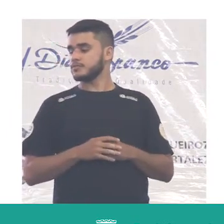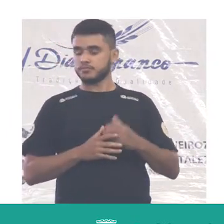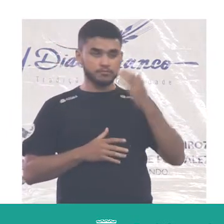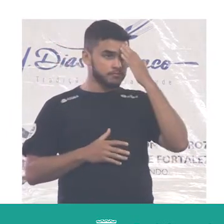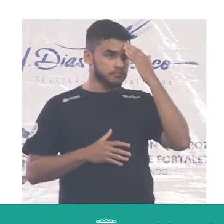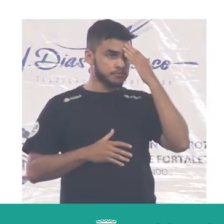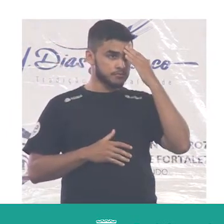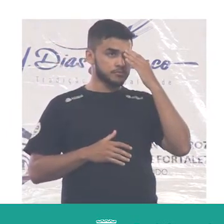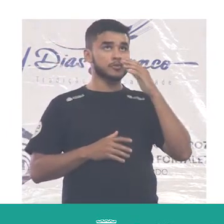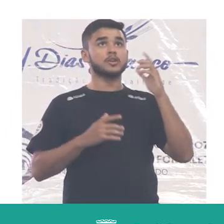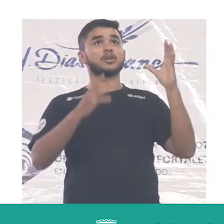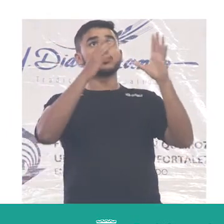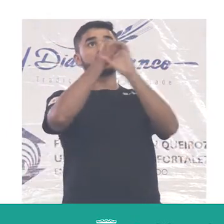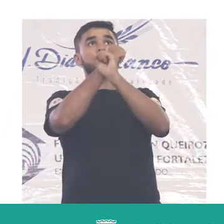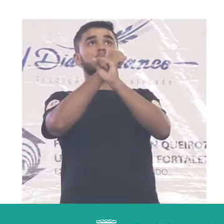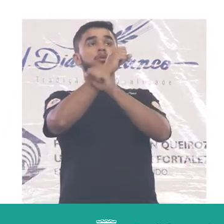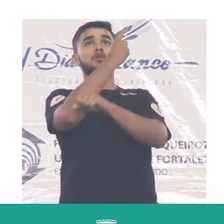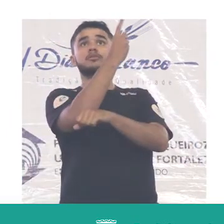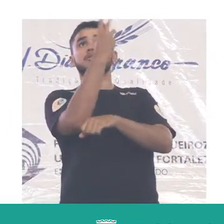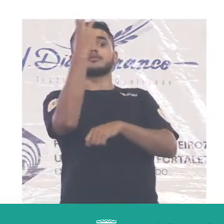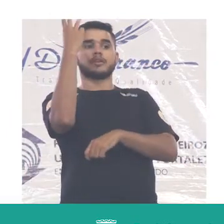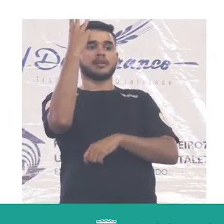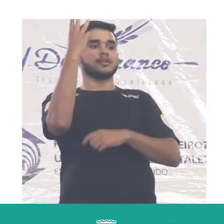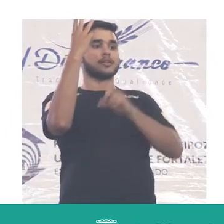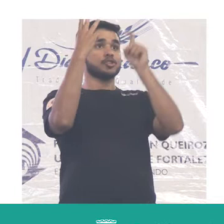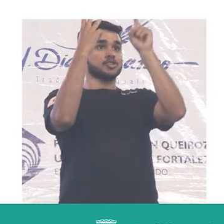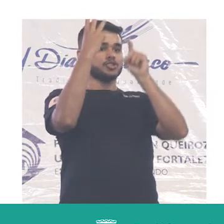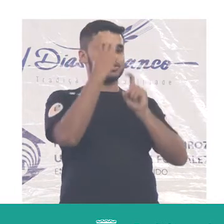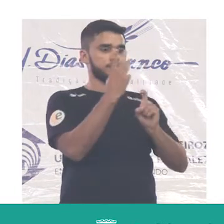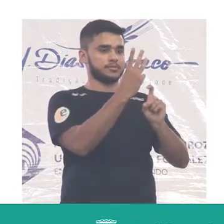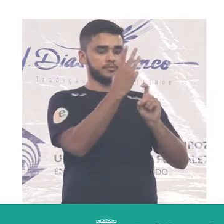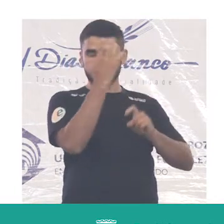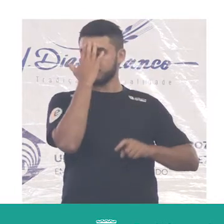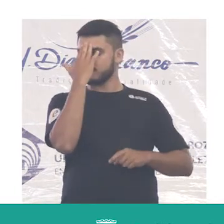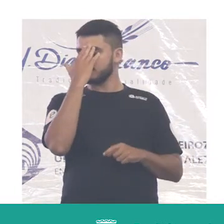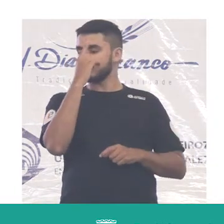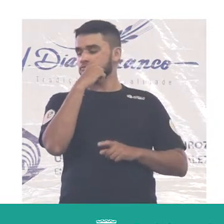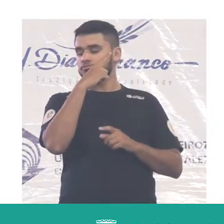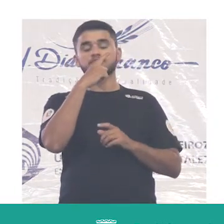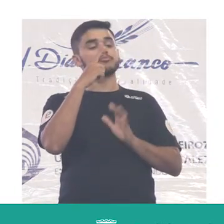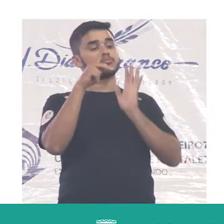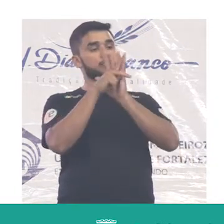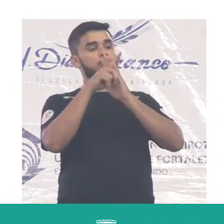isso, né? Porém, ele disse que só preencheu quanto?